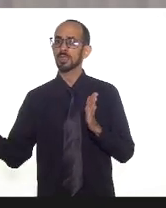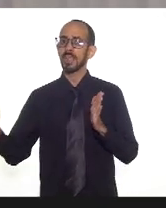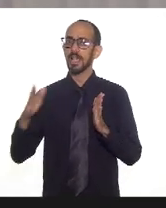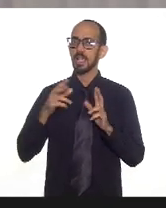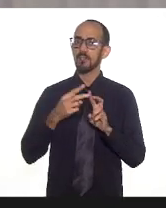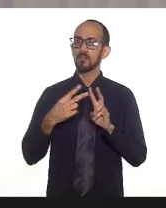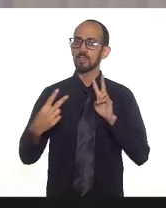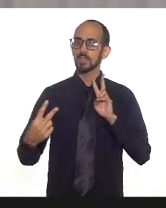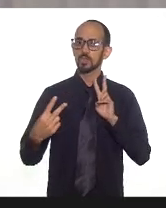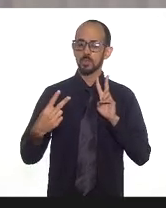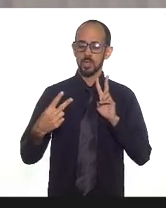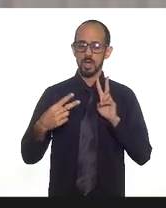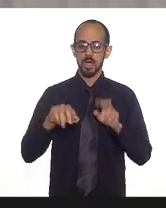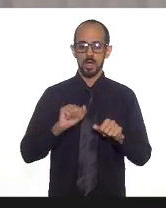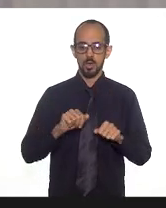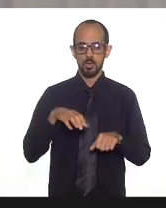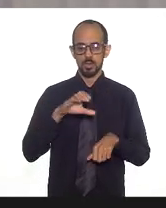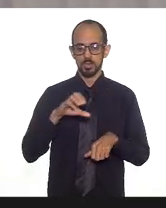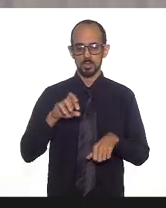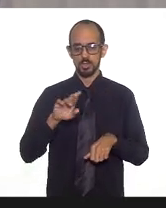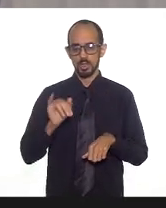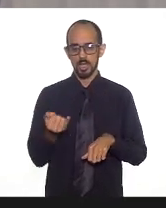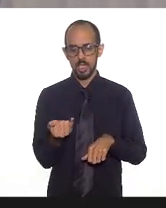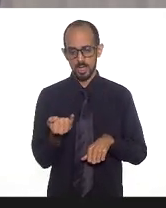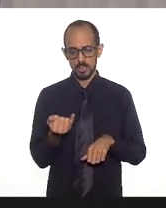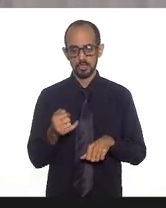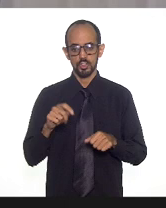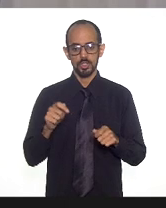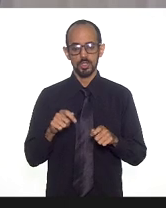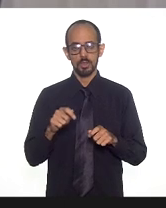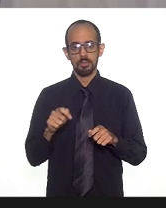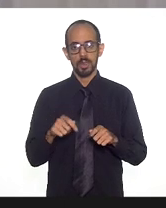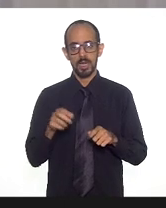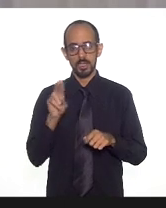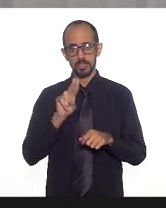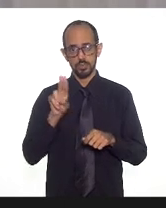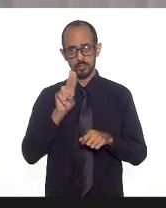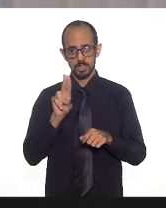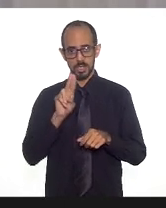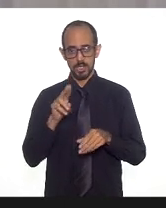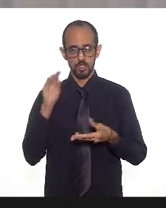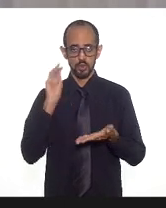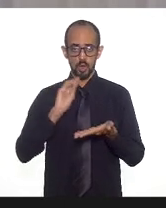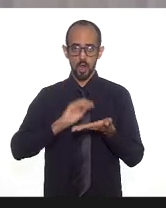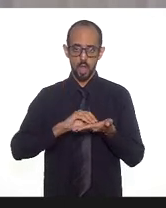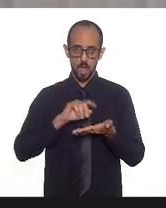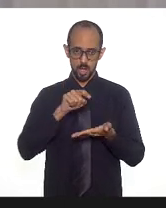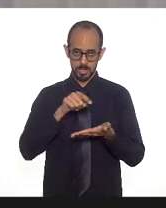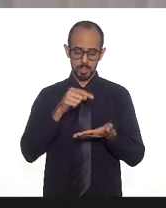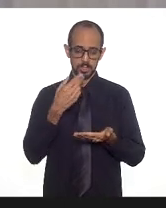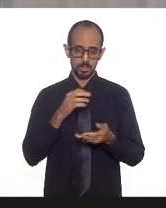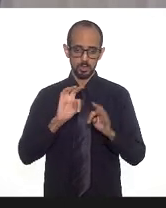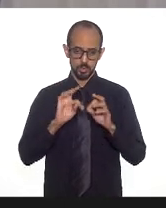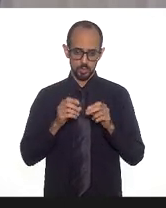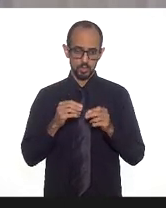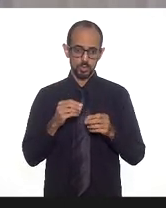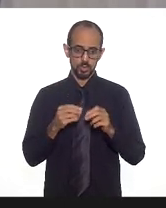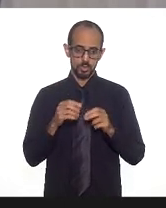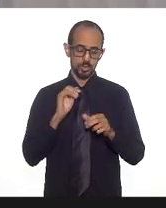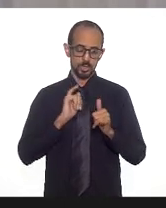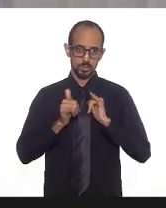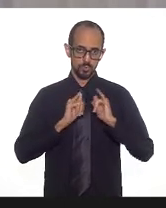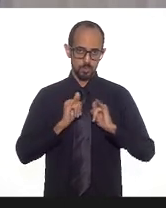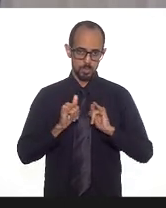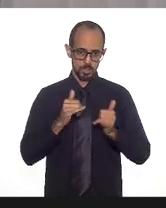do CSIEG, onde todas as universidades poderiam colocar a informação em relação aos seus cursos e a gente poderia ter uma